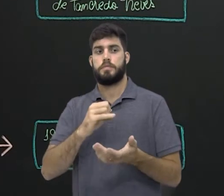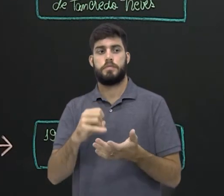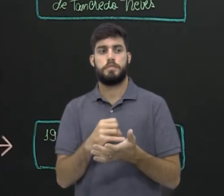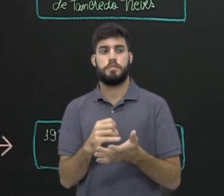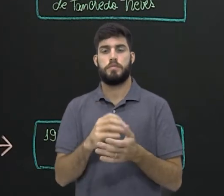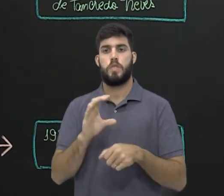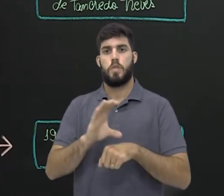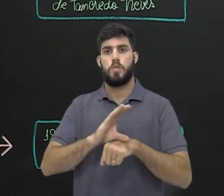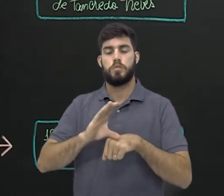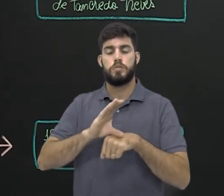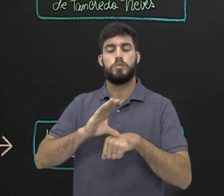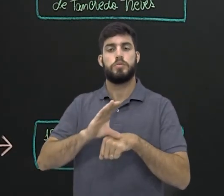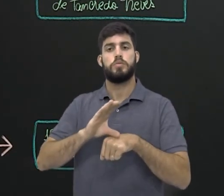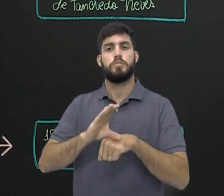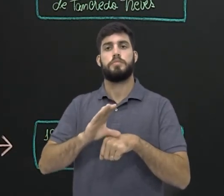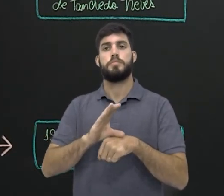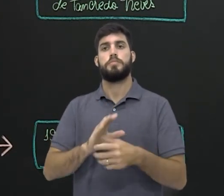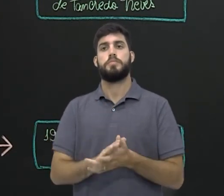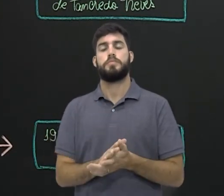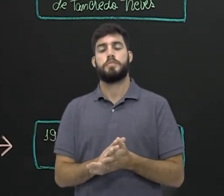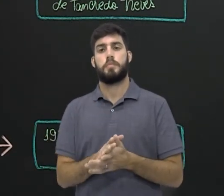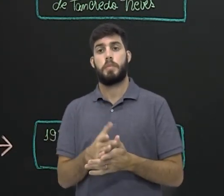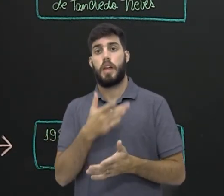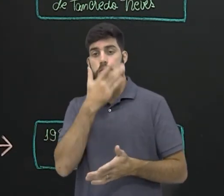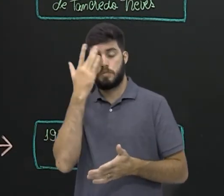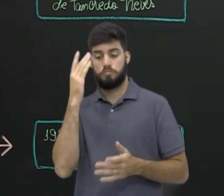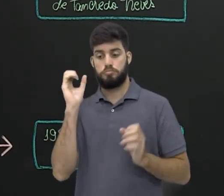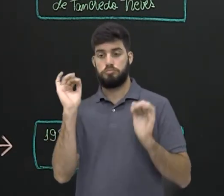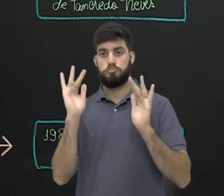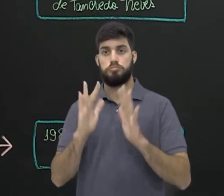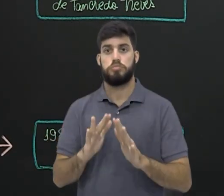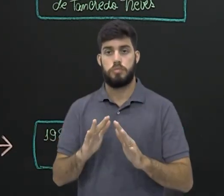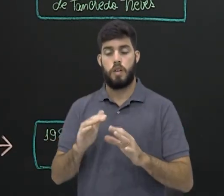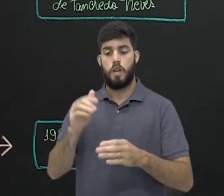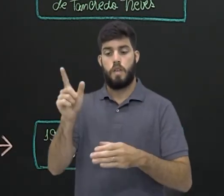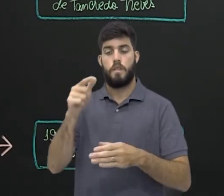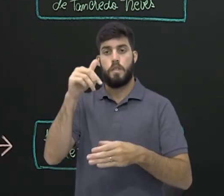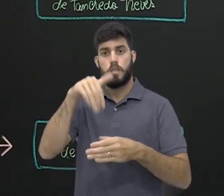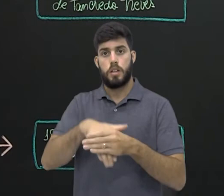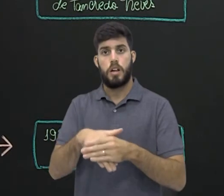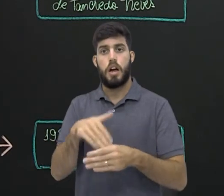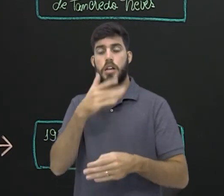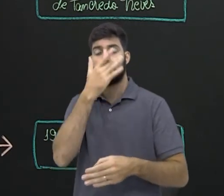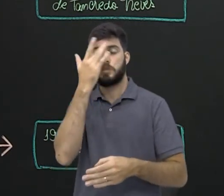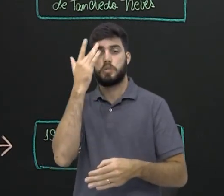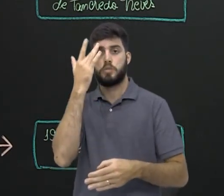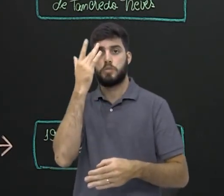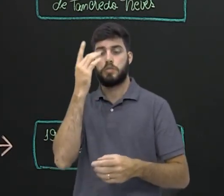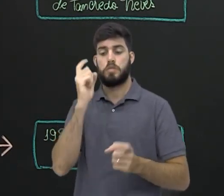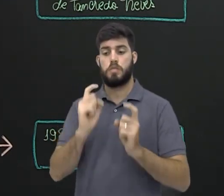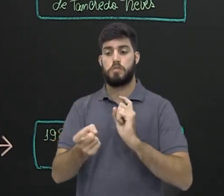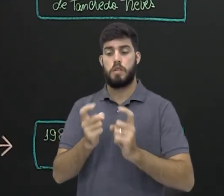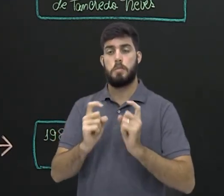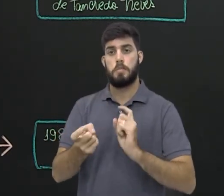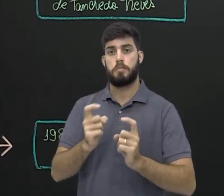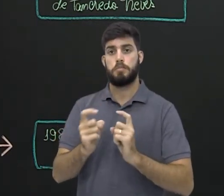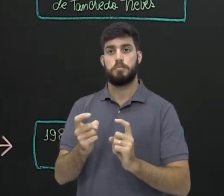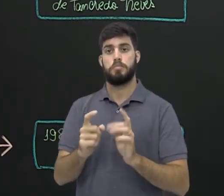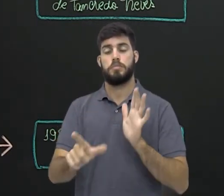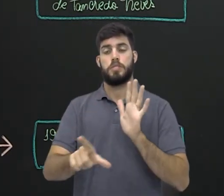urnas para votar quem são as pessoas que estarão no debate das novas leis do país. E aí sim,